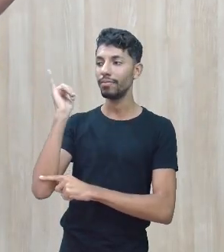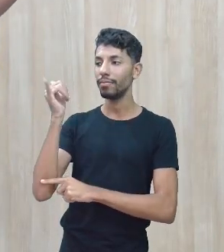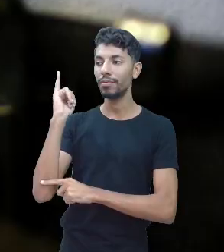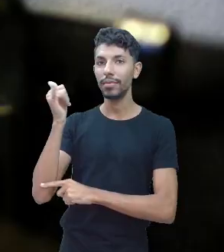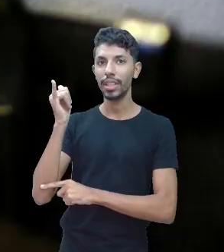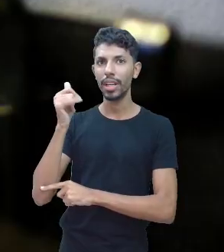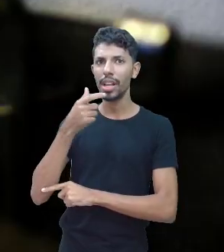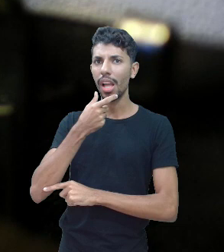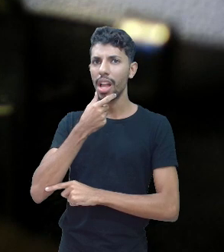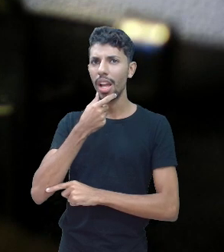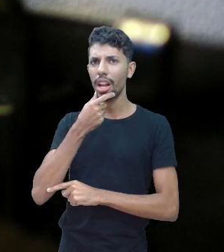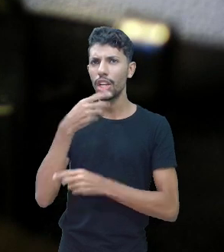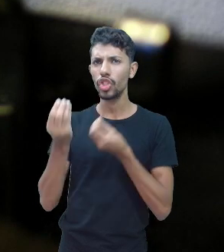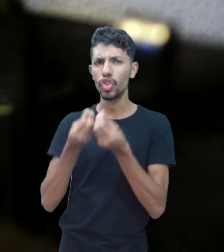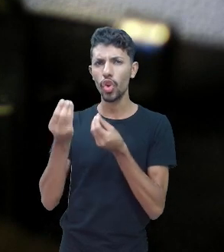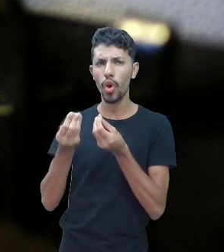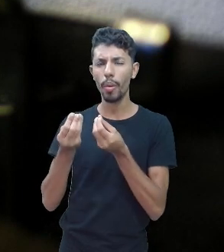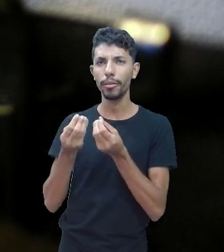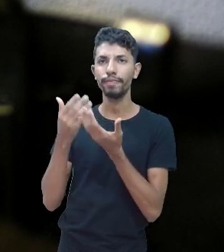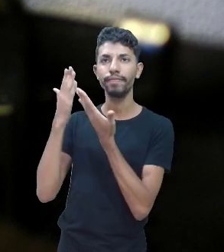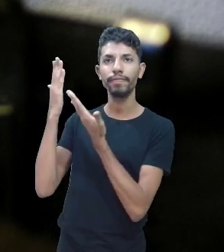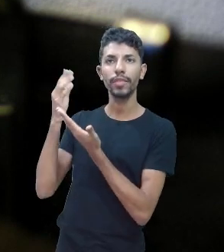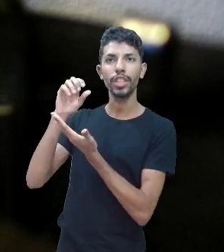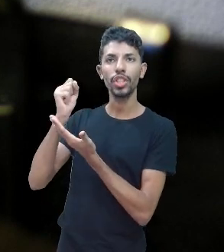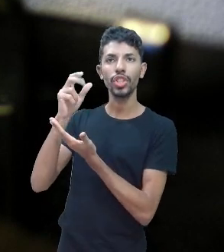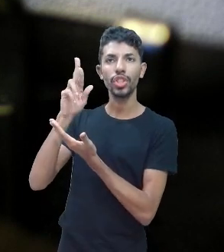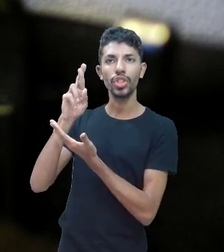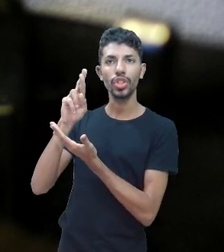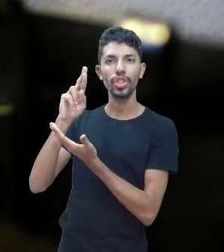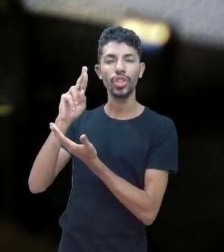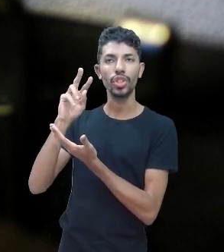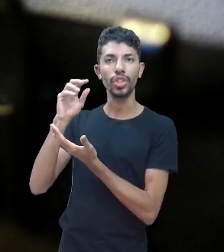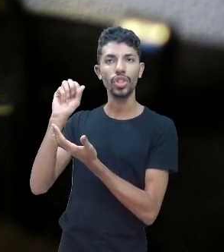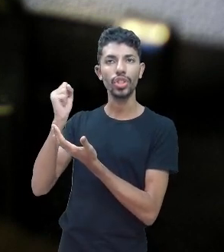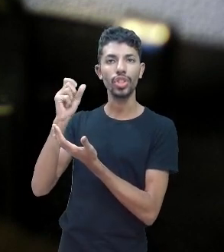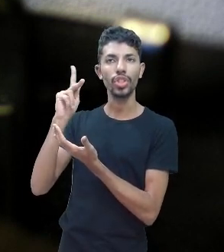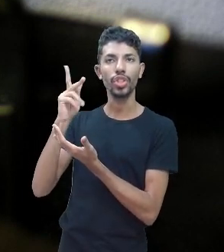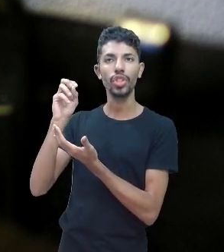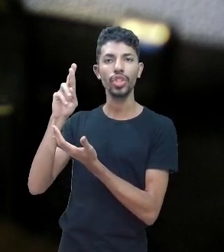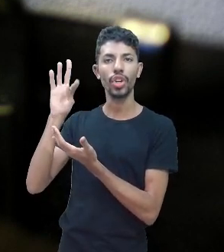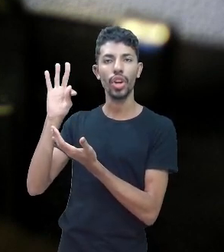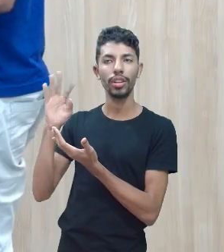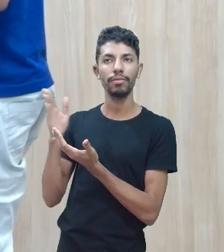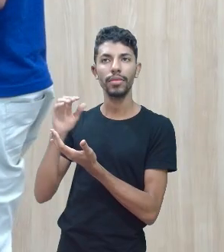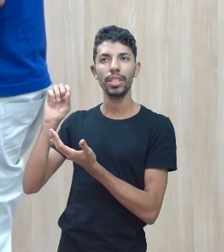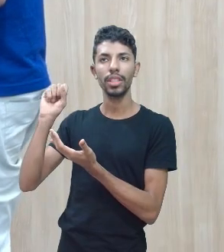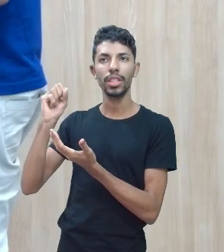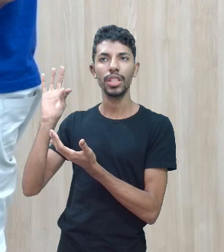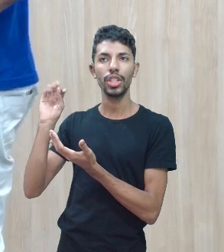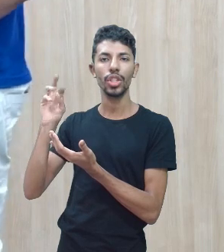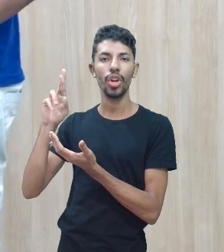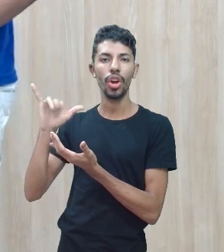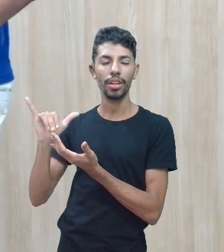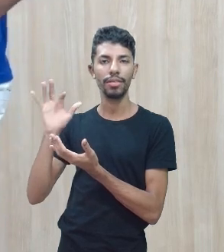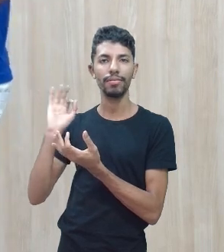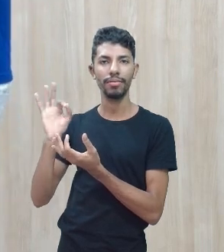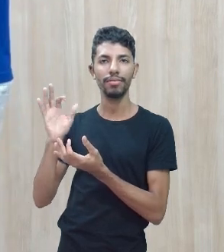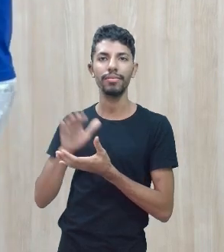Em inglês é chamado conto de short story, ou seja, uma história curta, tá? Short story,